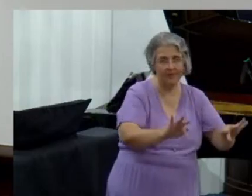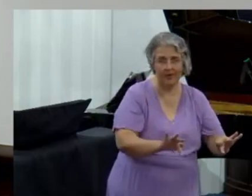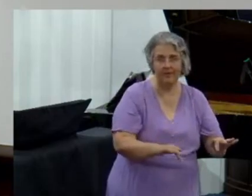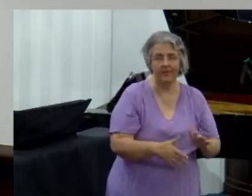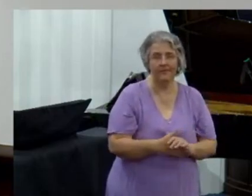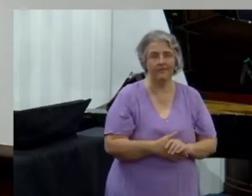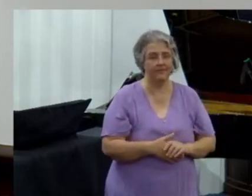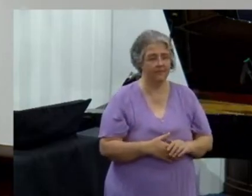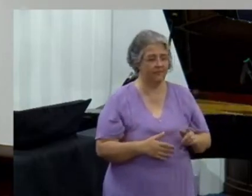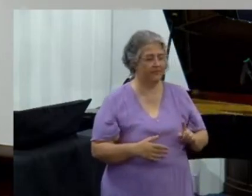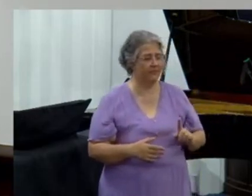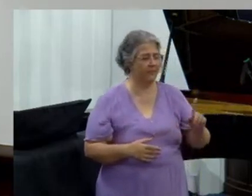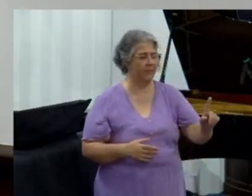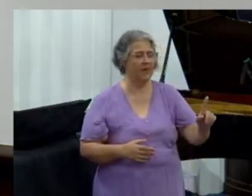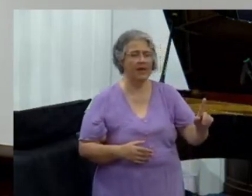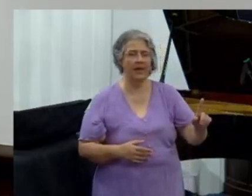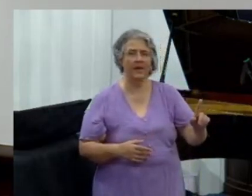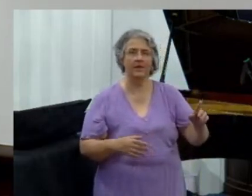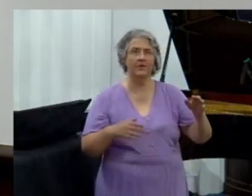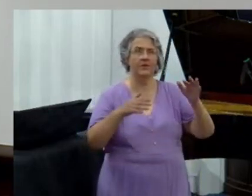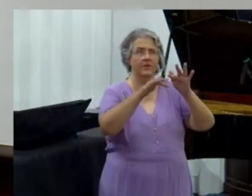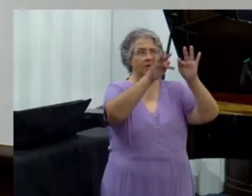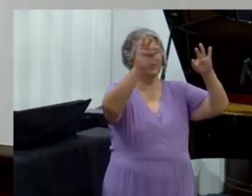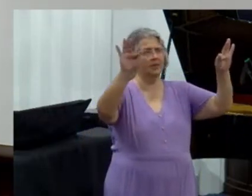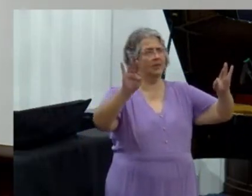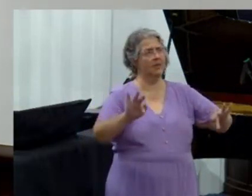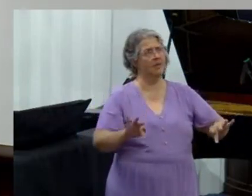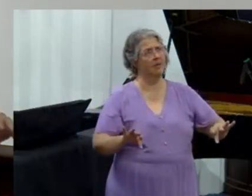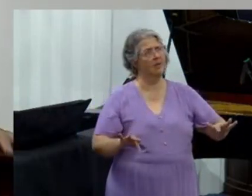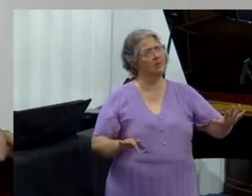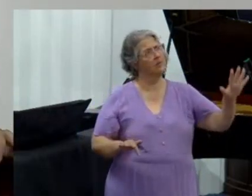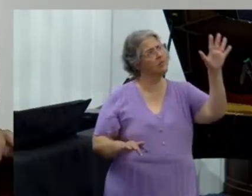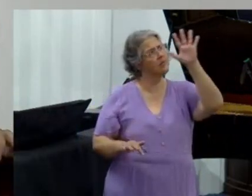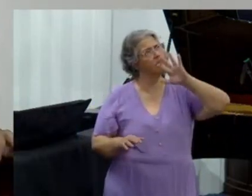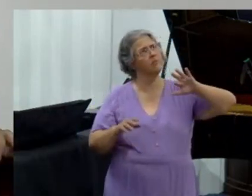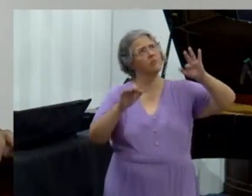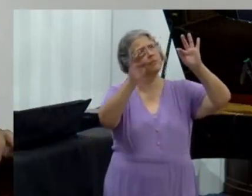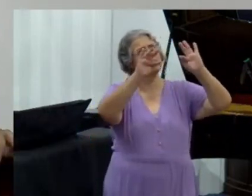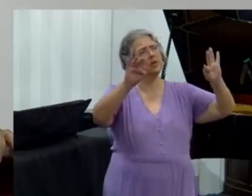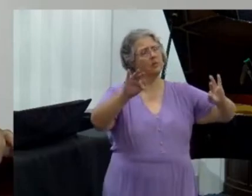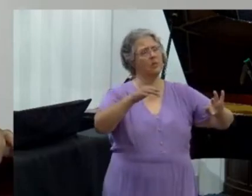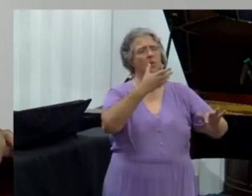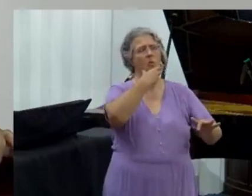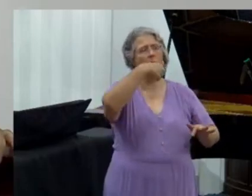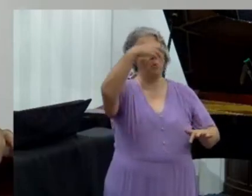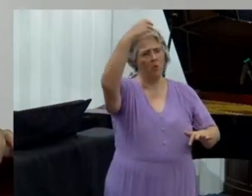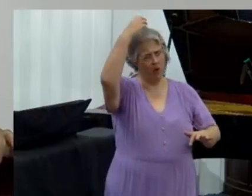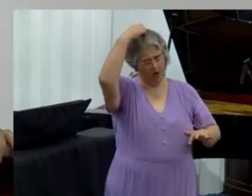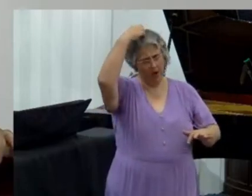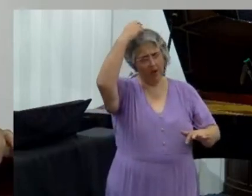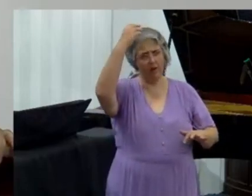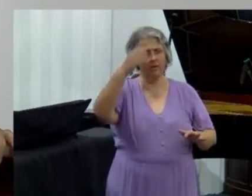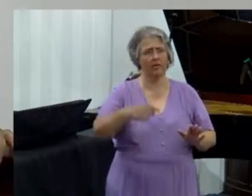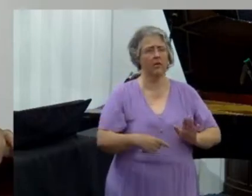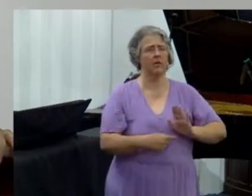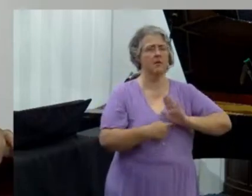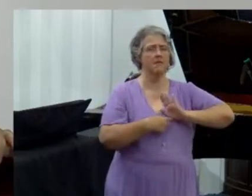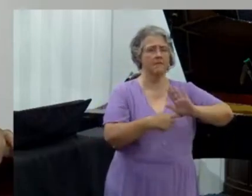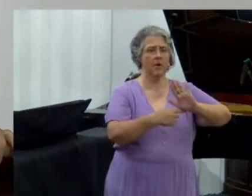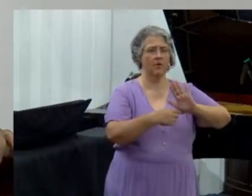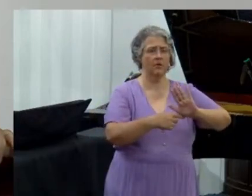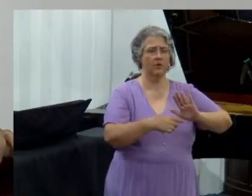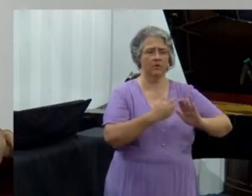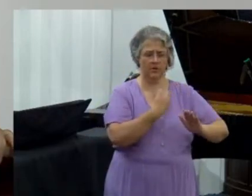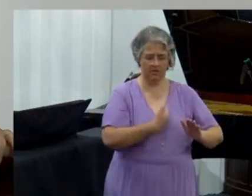Jesus se coloca diante daqueles que ali estavam como rei. E como tal, ele revela toda a